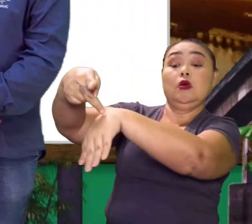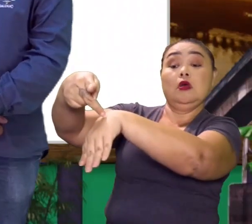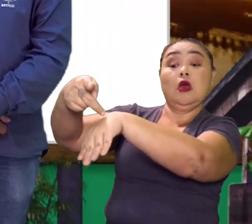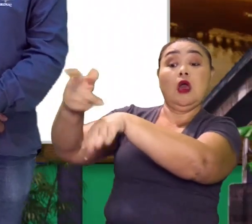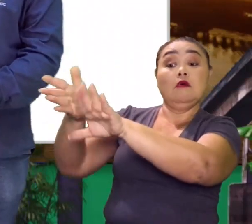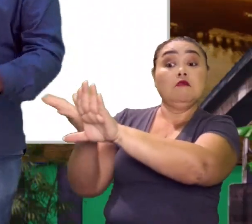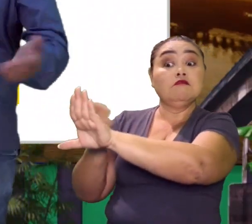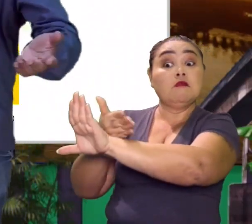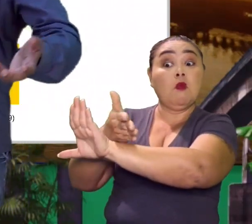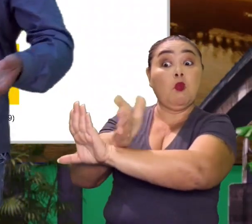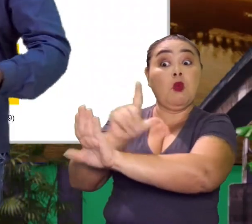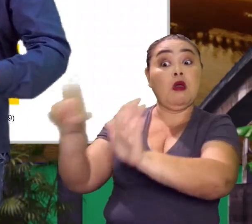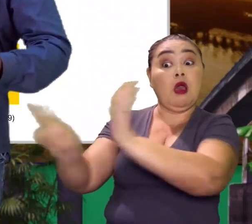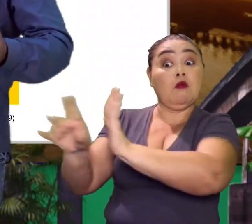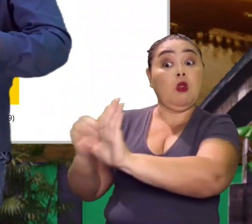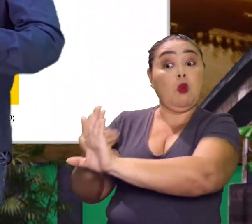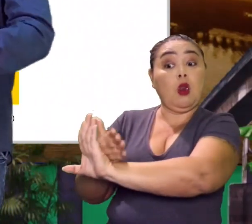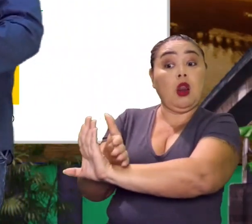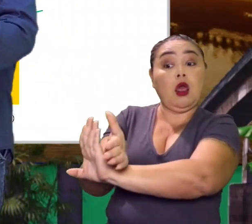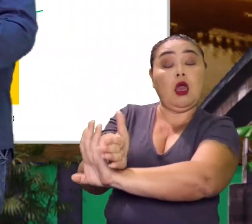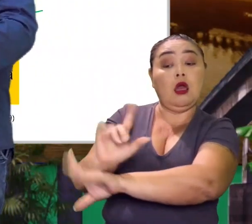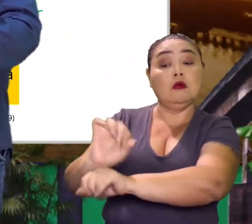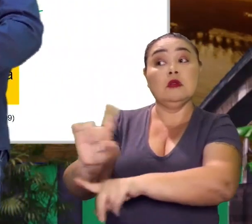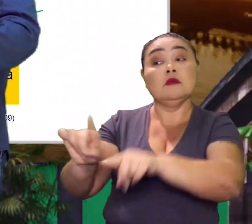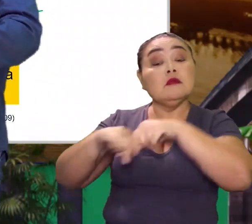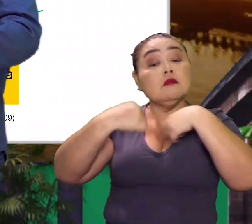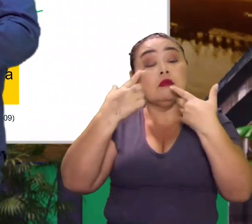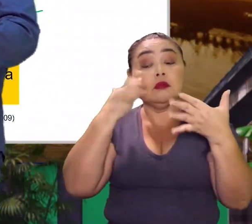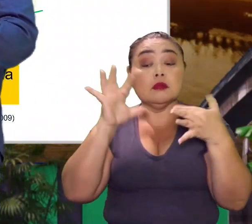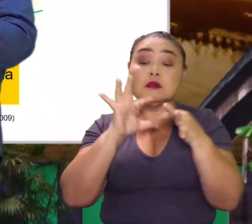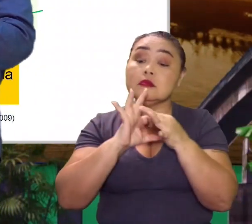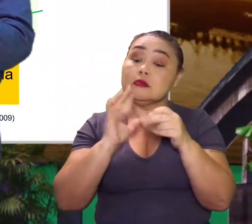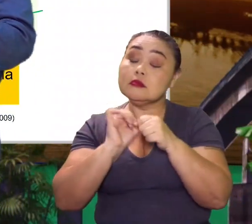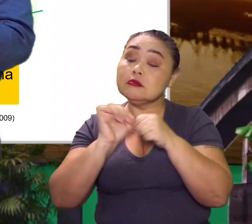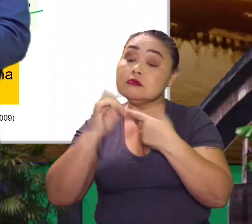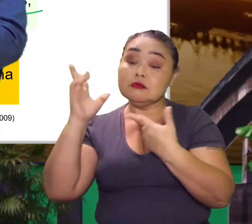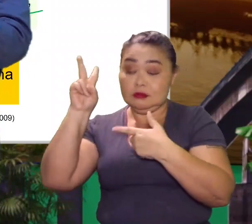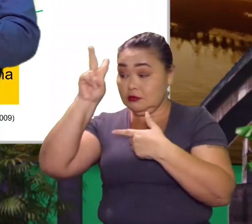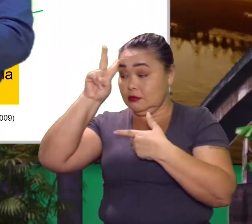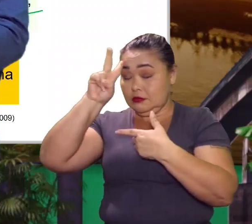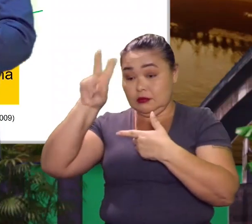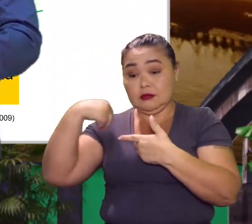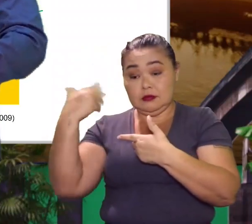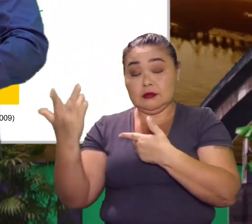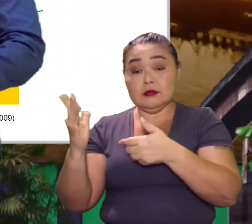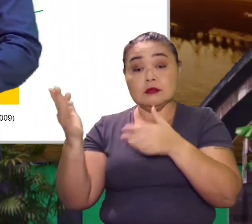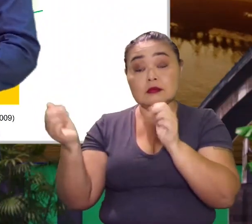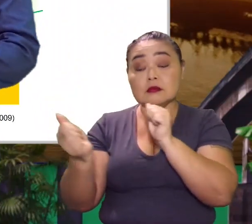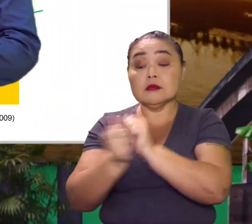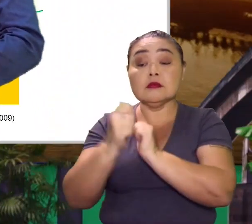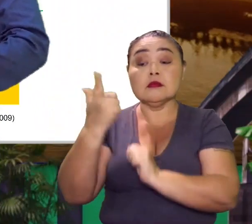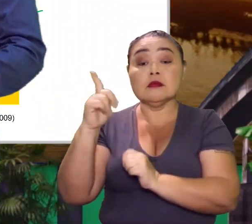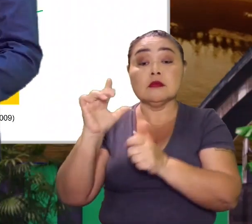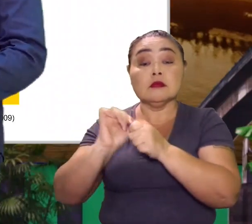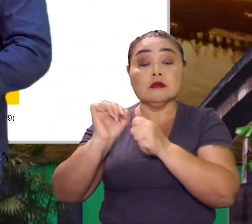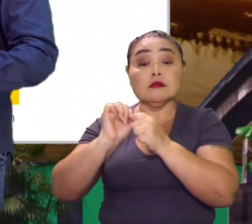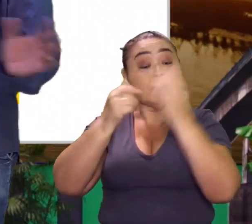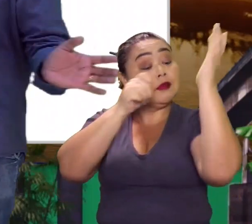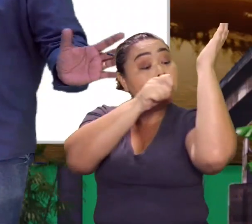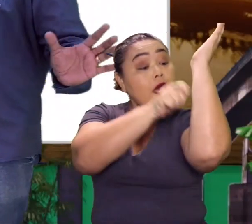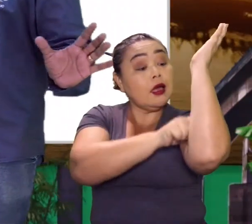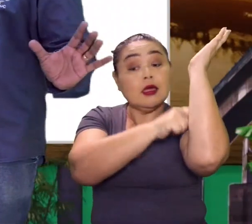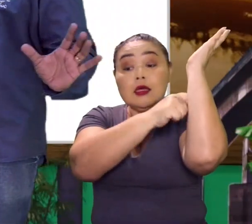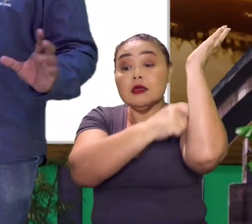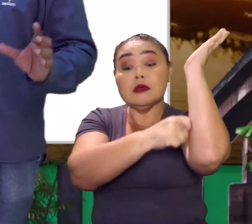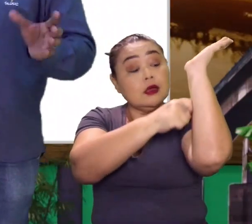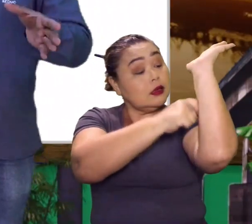ilegalmente. Exatamente. E só contextualizando um pouco a história, né? Que é a irmã nossa da geografia, a seringueira foi a